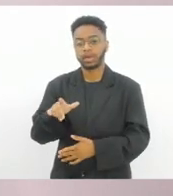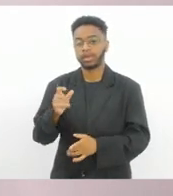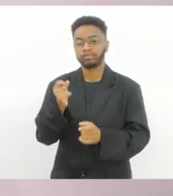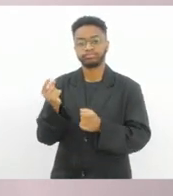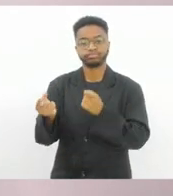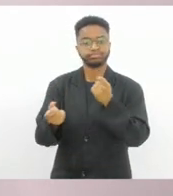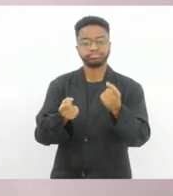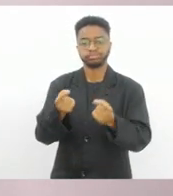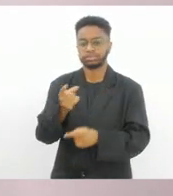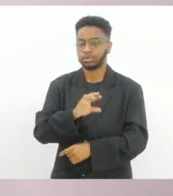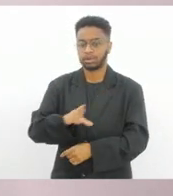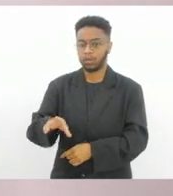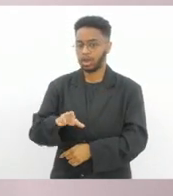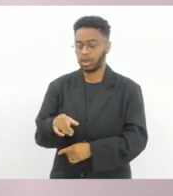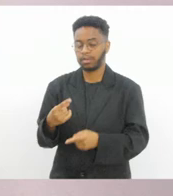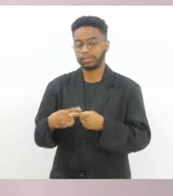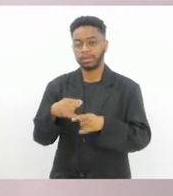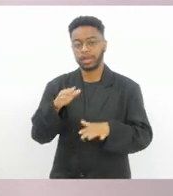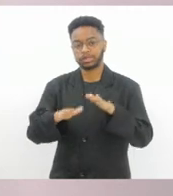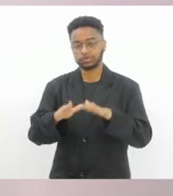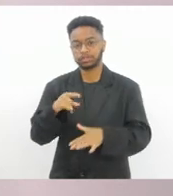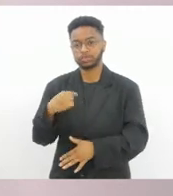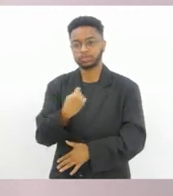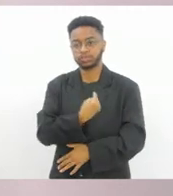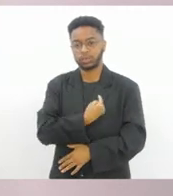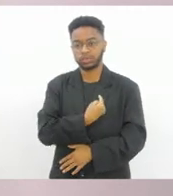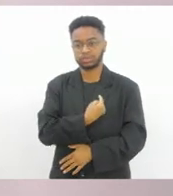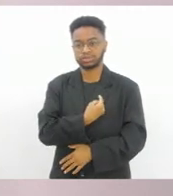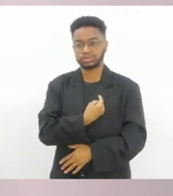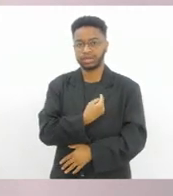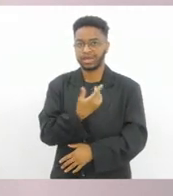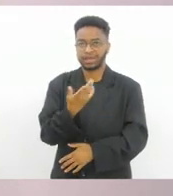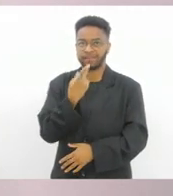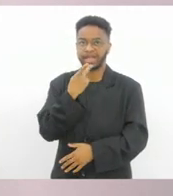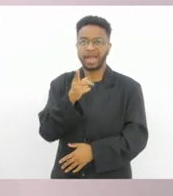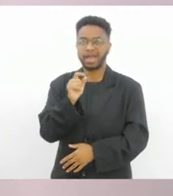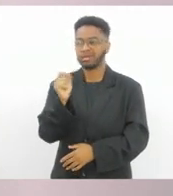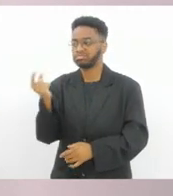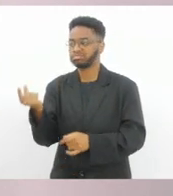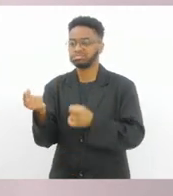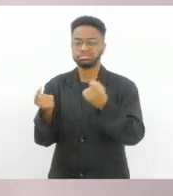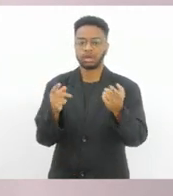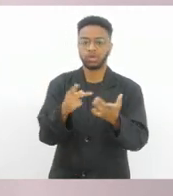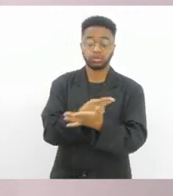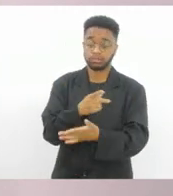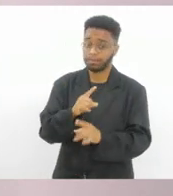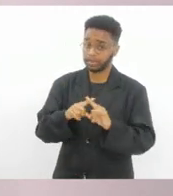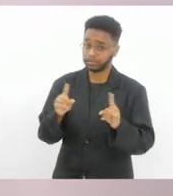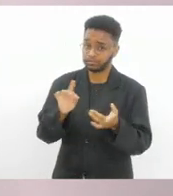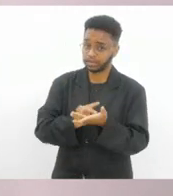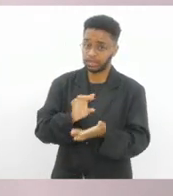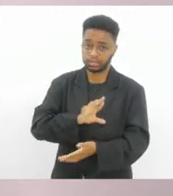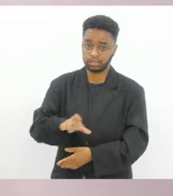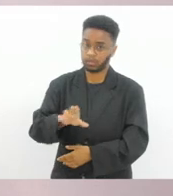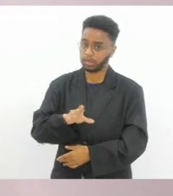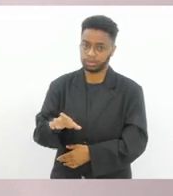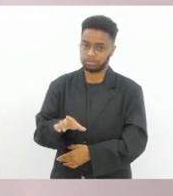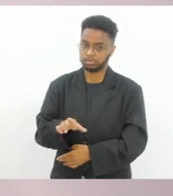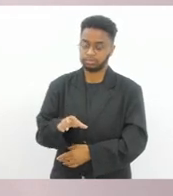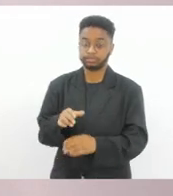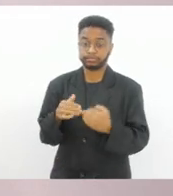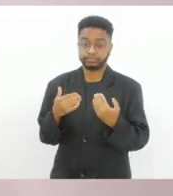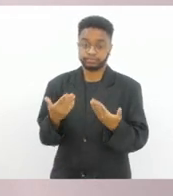isolados. Muitas vezes a gente tende a levar, mas foi um caso aqui, um caso ali, e não são casos isolados.